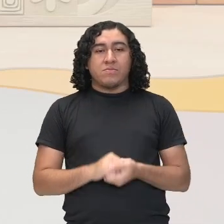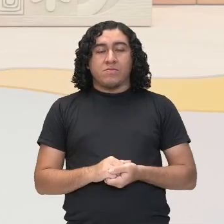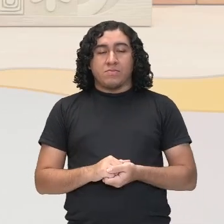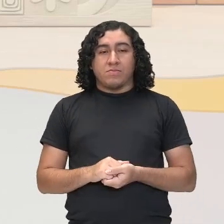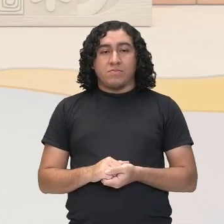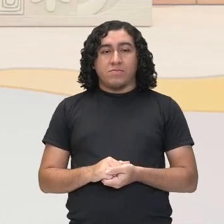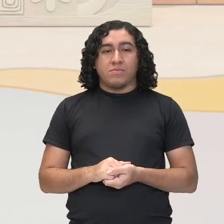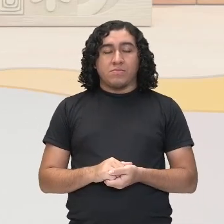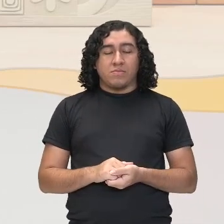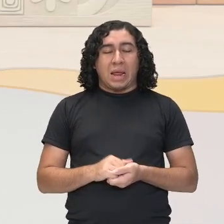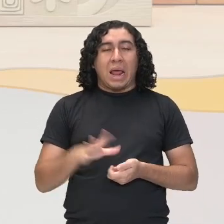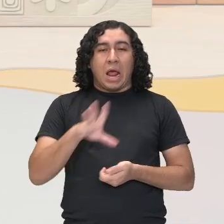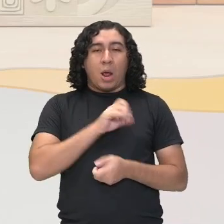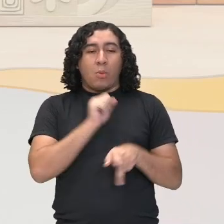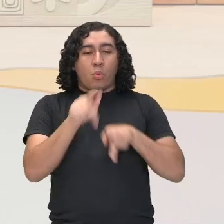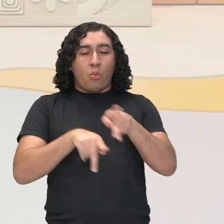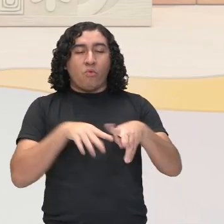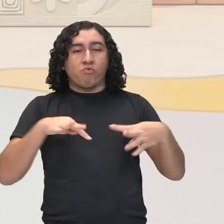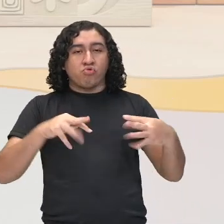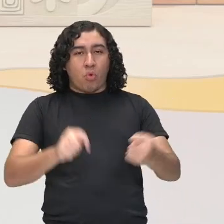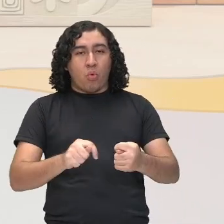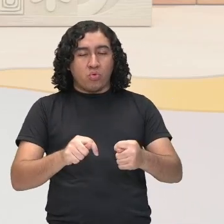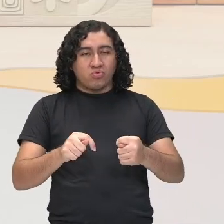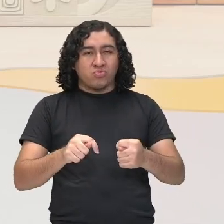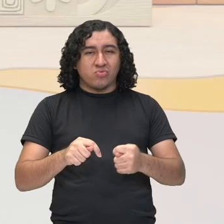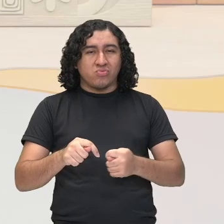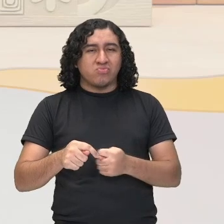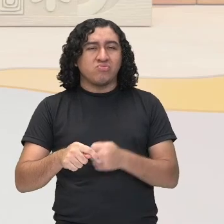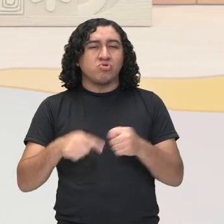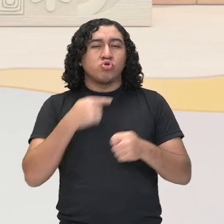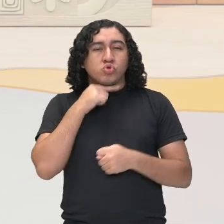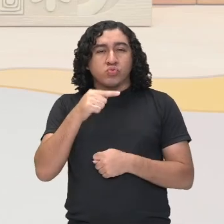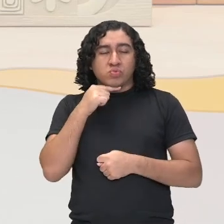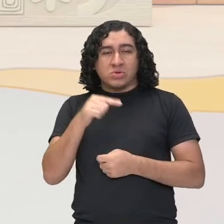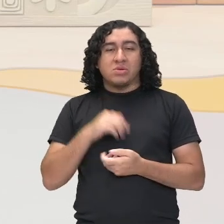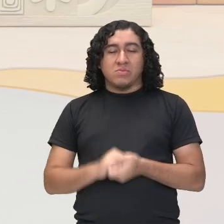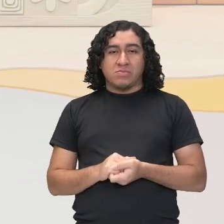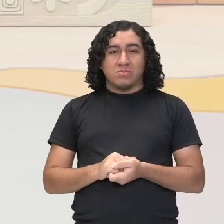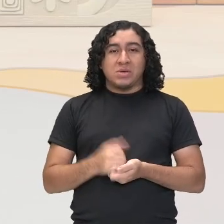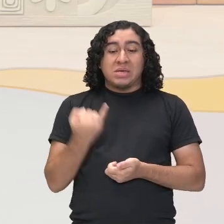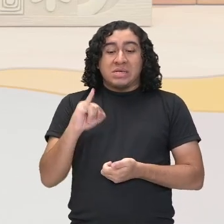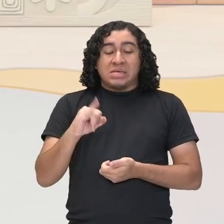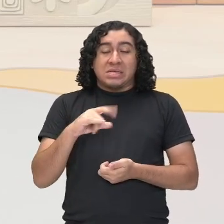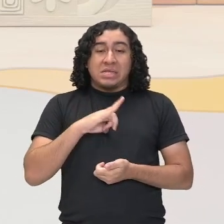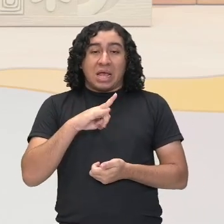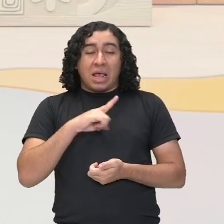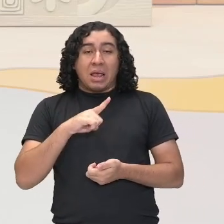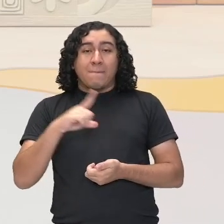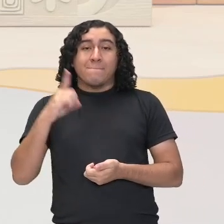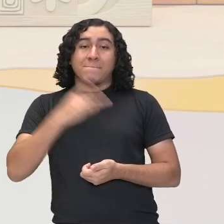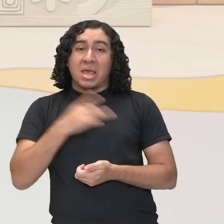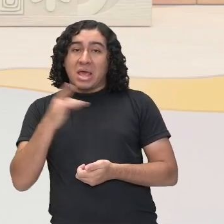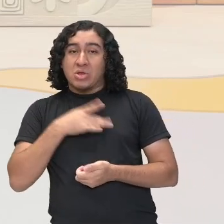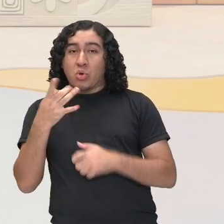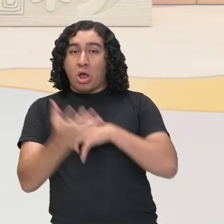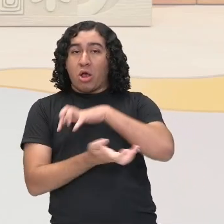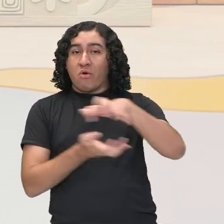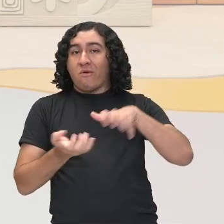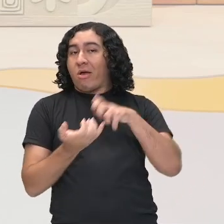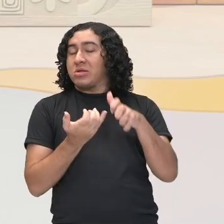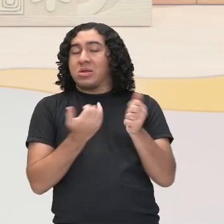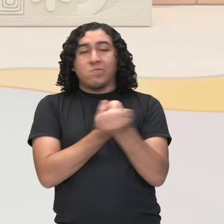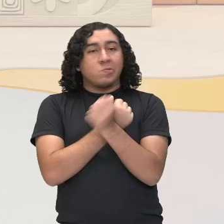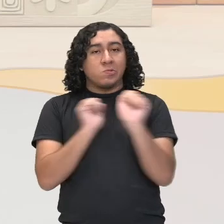povo, mas é melhor ser temido, pois o que teme não se levanta contra. O que isso quer dizer, professora? Quer dizer o seguinte,